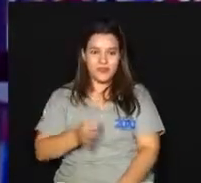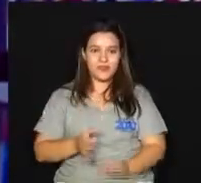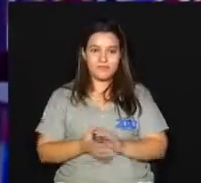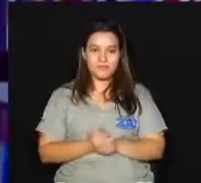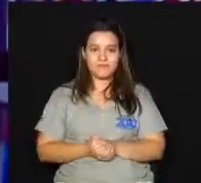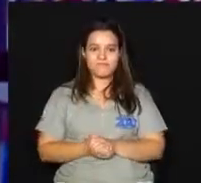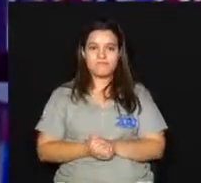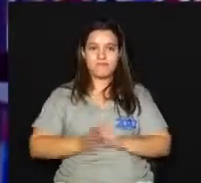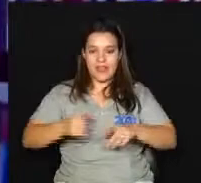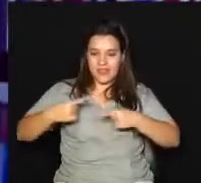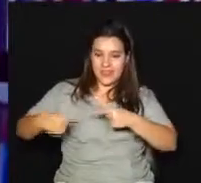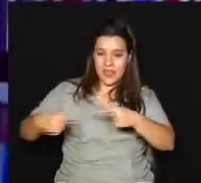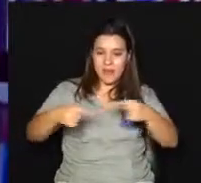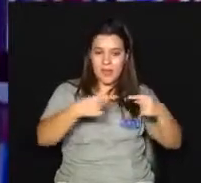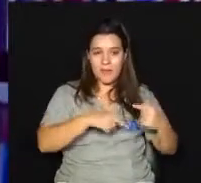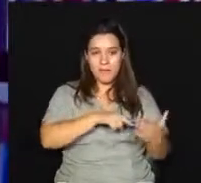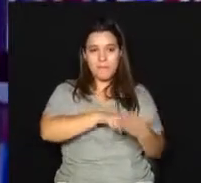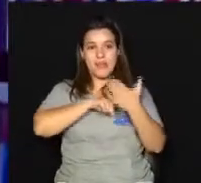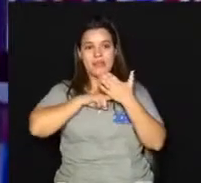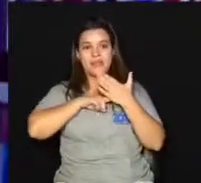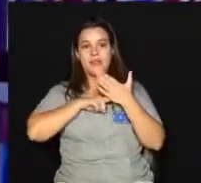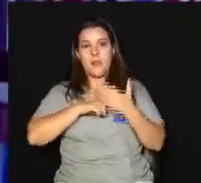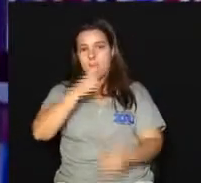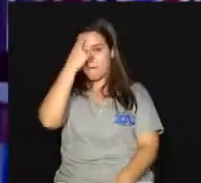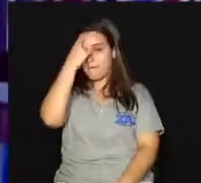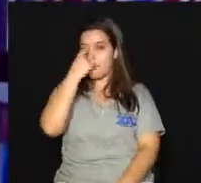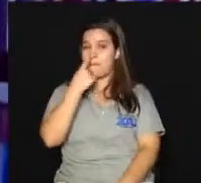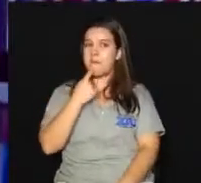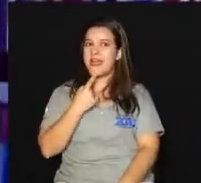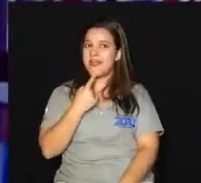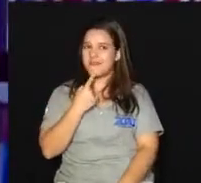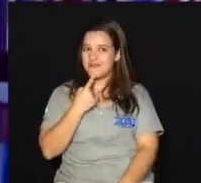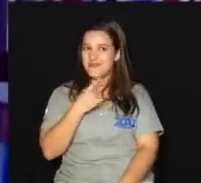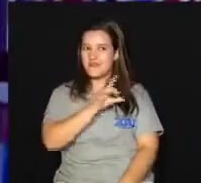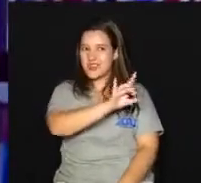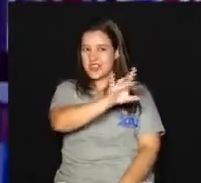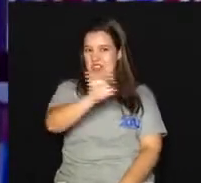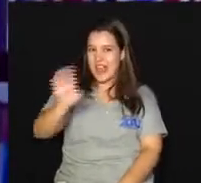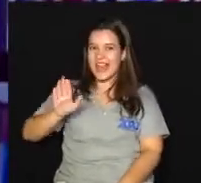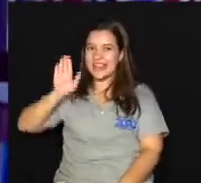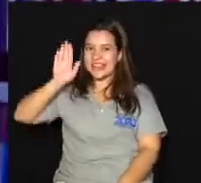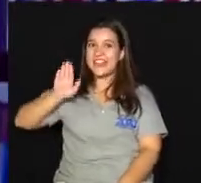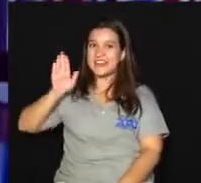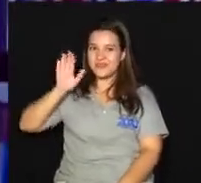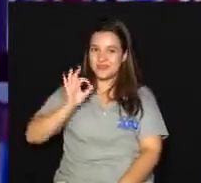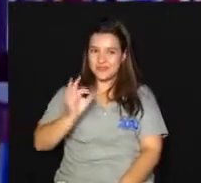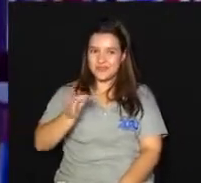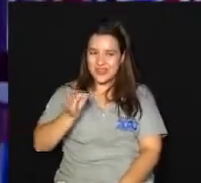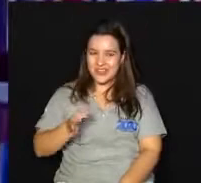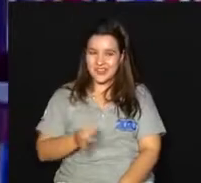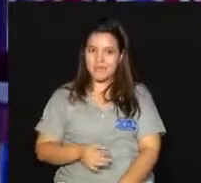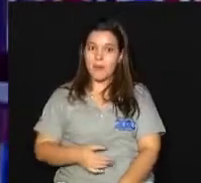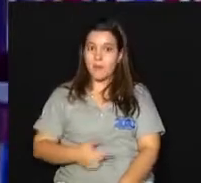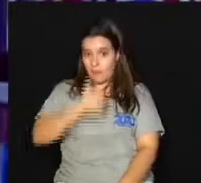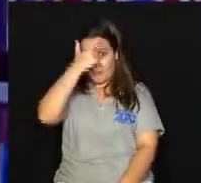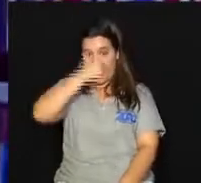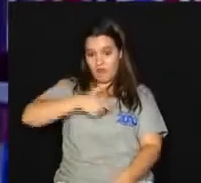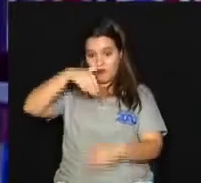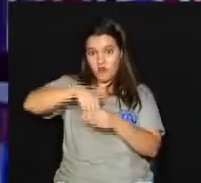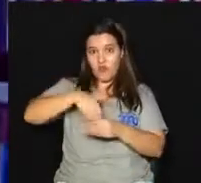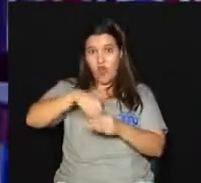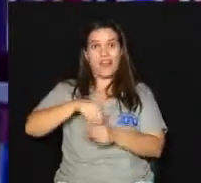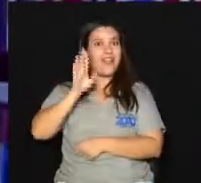porque o debate ele apresenta muito da personalidade de cada candidato. E isso, para o eleitor, também